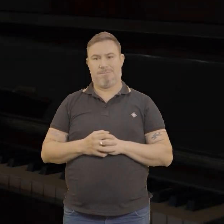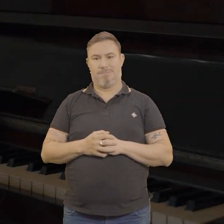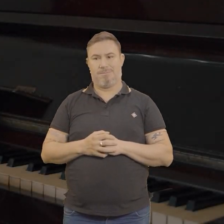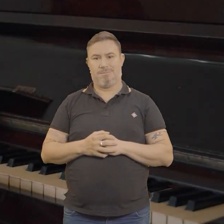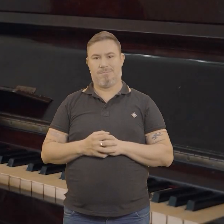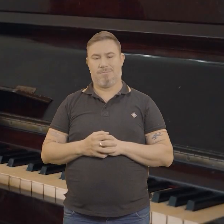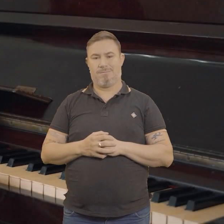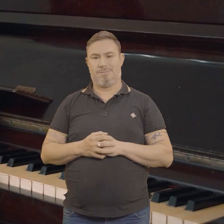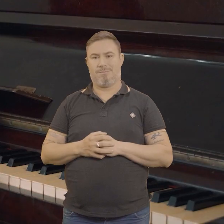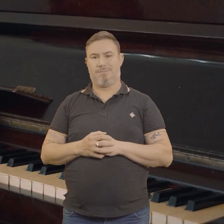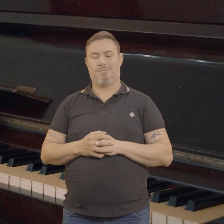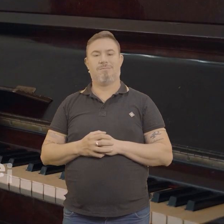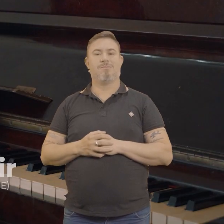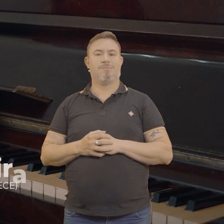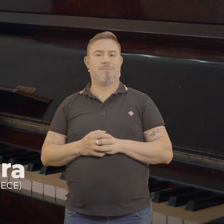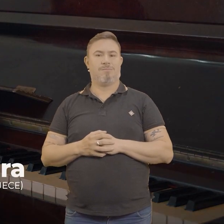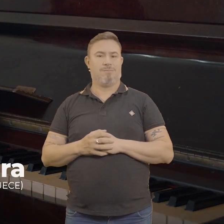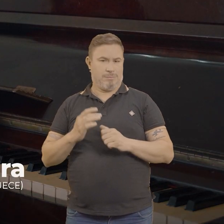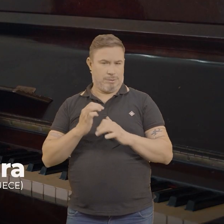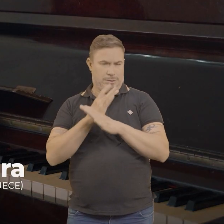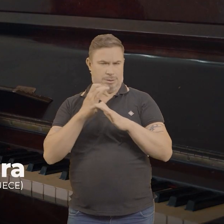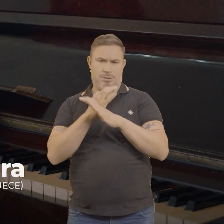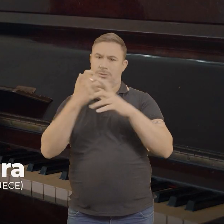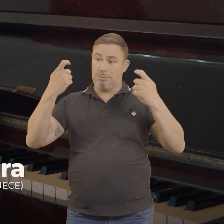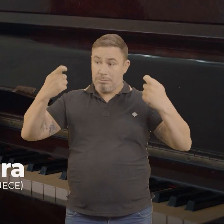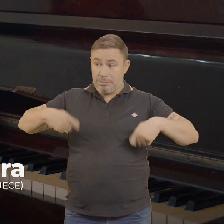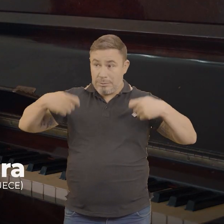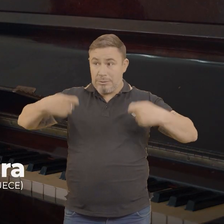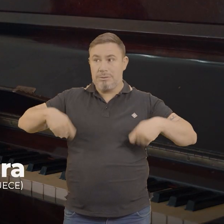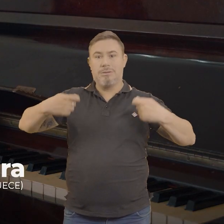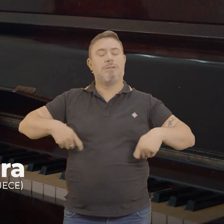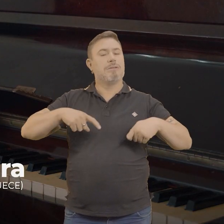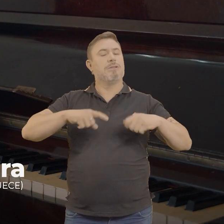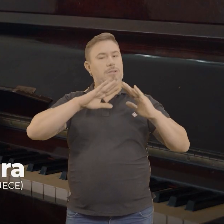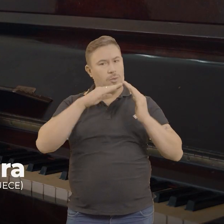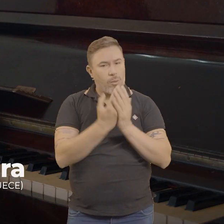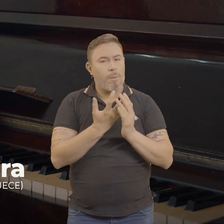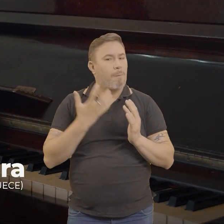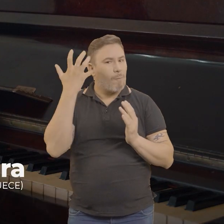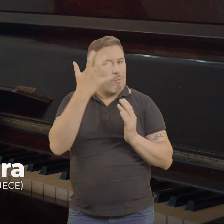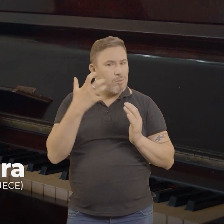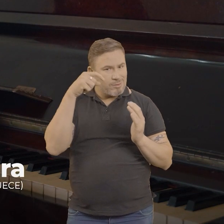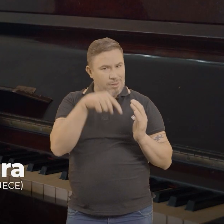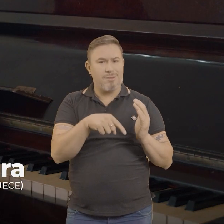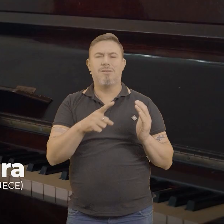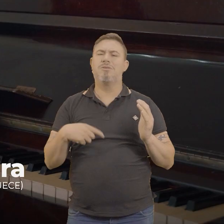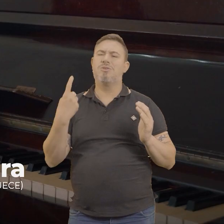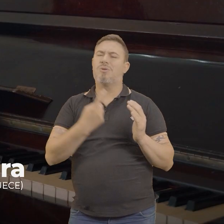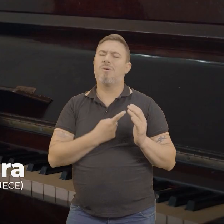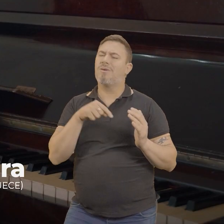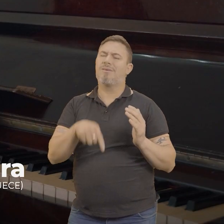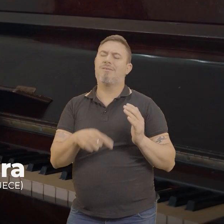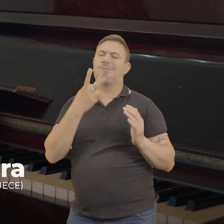A cidade precisa do conservatório. Precisa, né? Porque a nossa cidade... Não sei por que nós cearenses somos assim meio áridos,